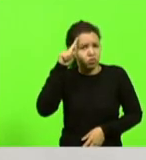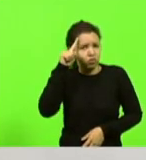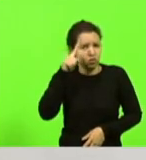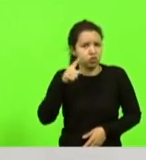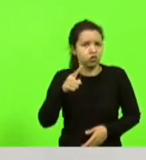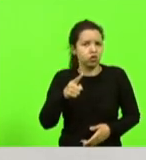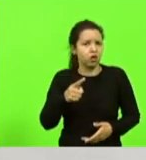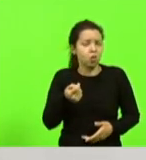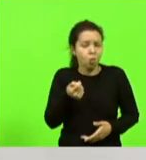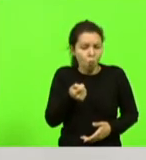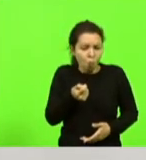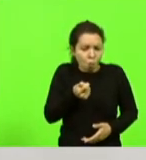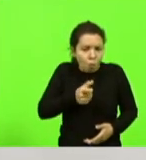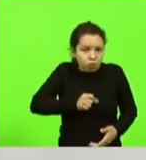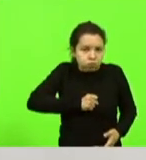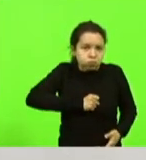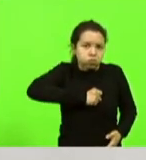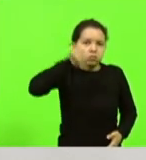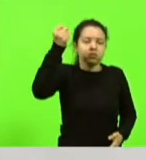mortal de como as coisas funcionam.